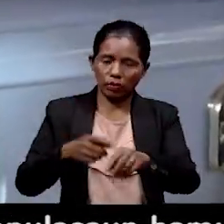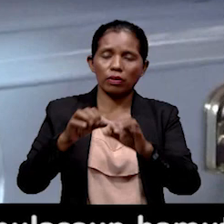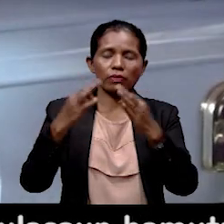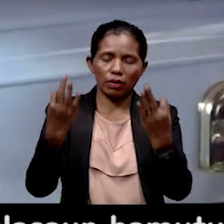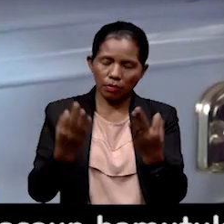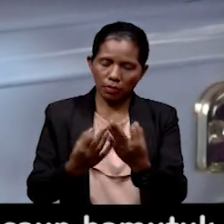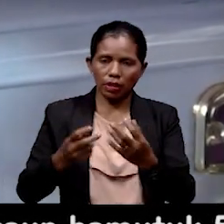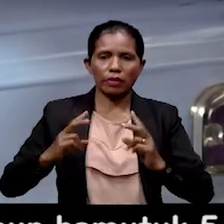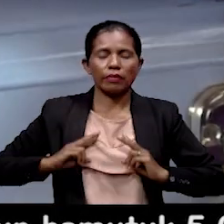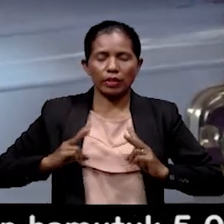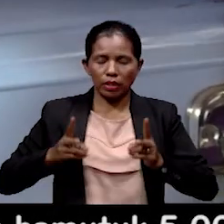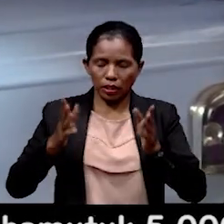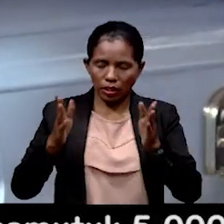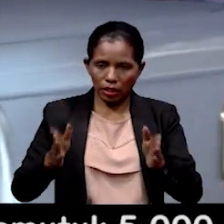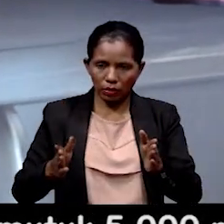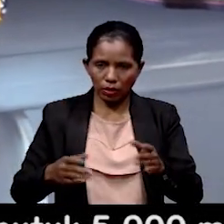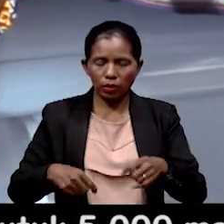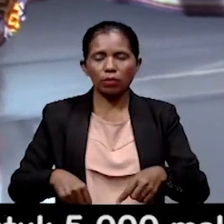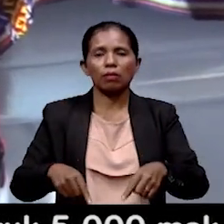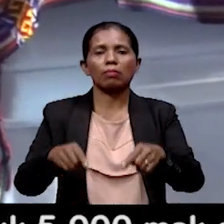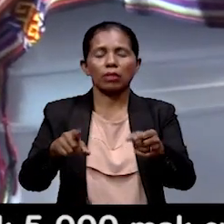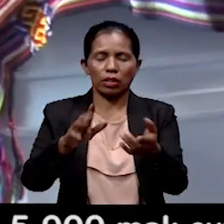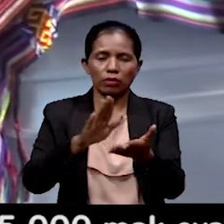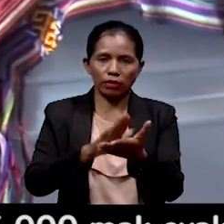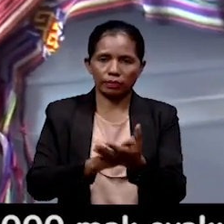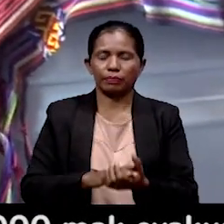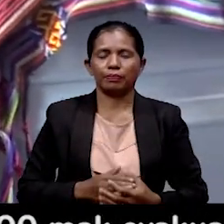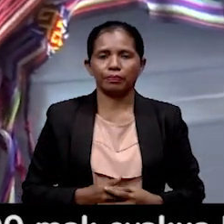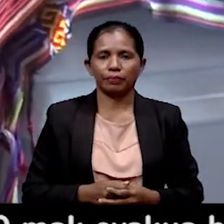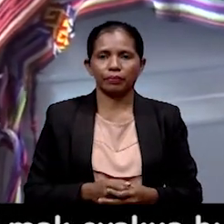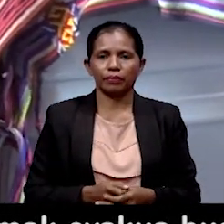veterano, hodi presta homenagem ikus.